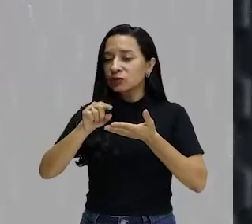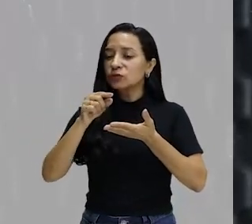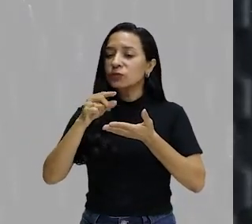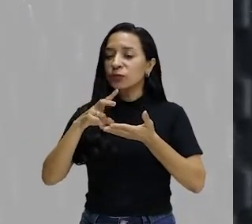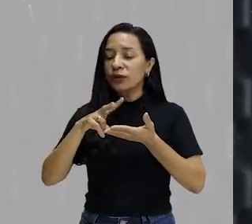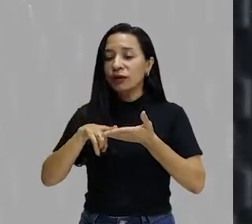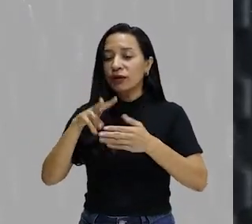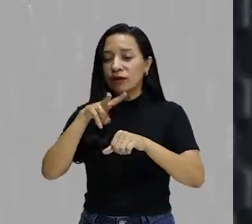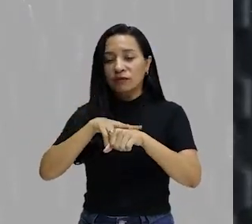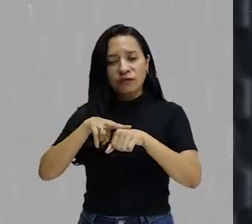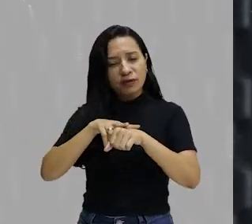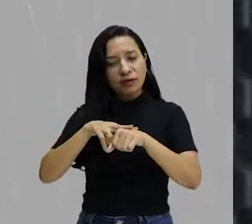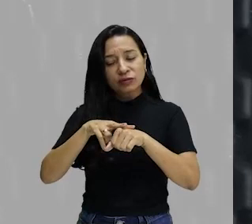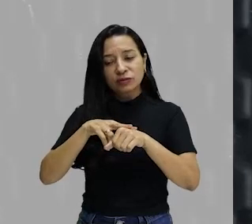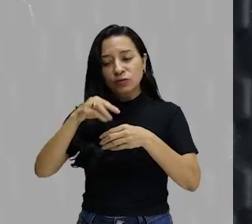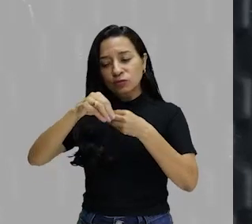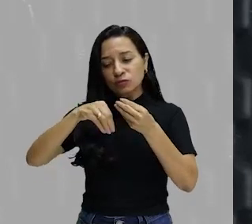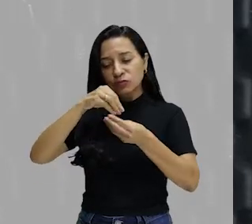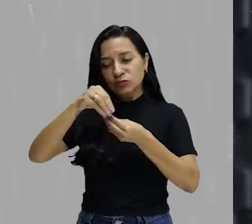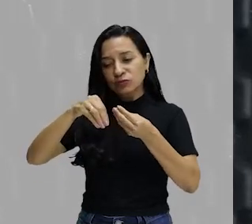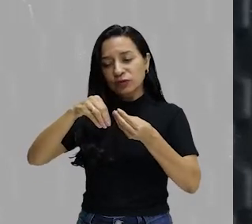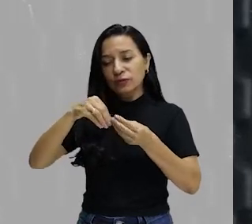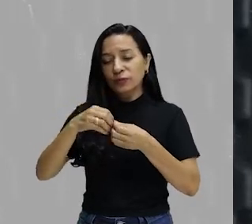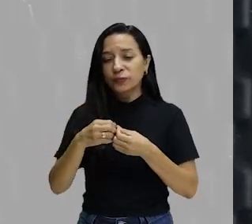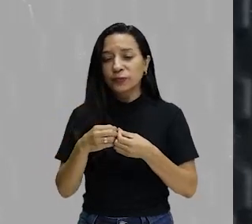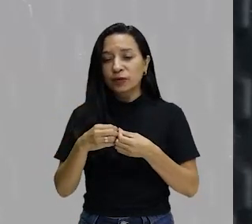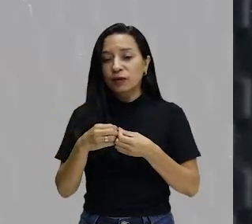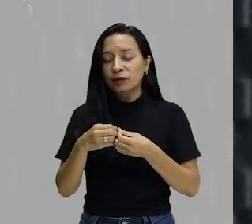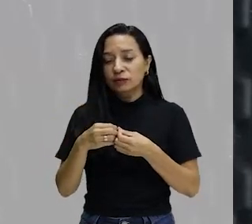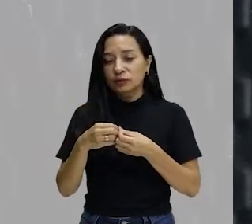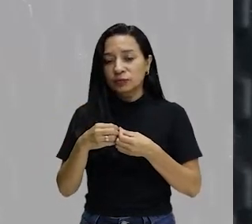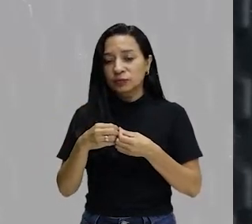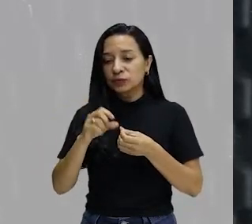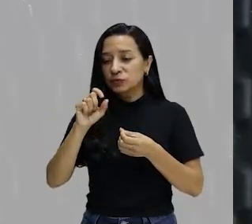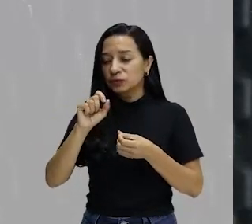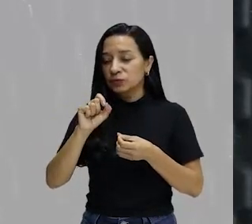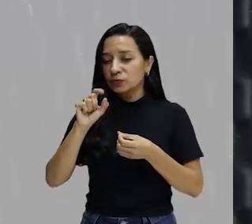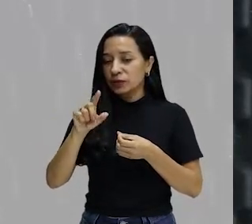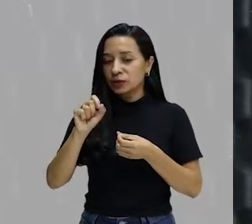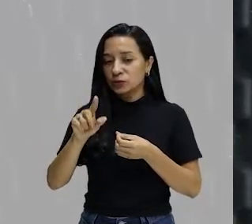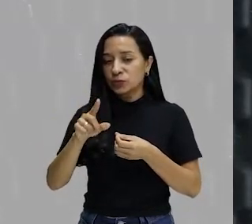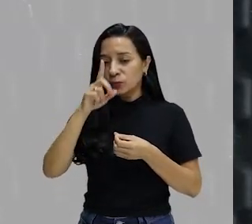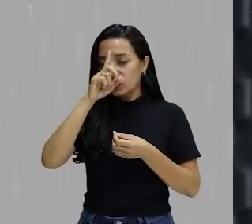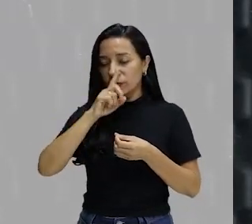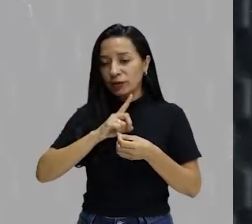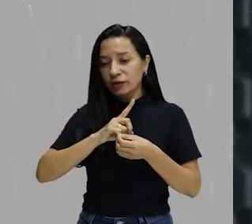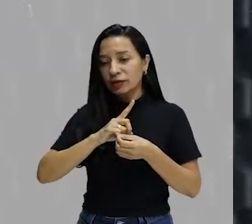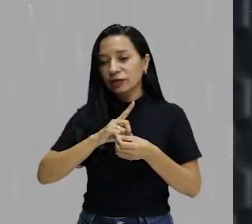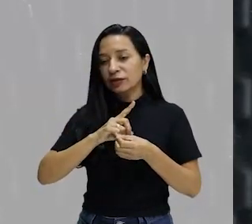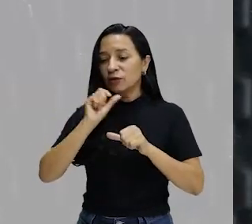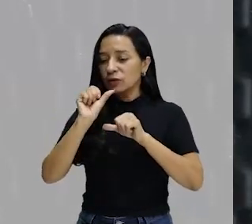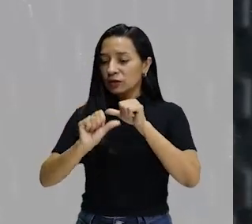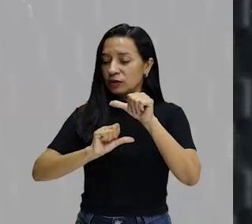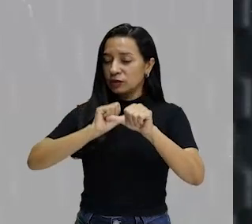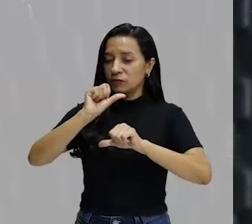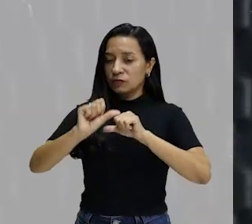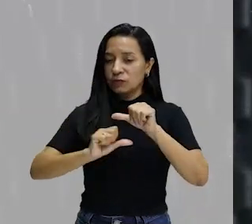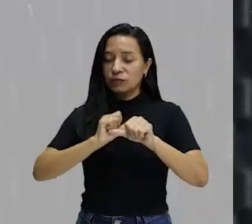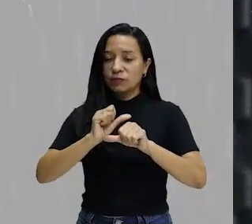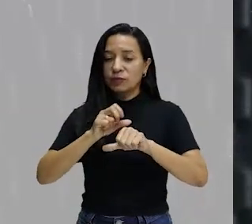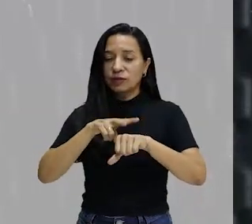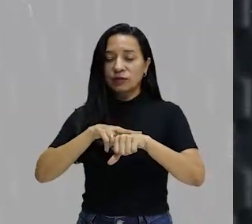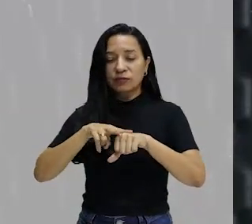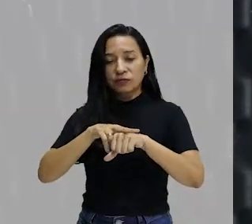realmente, o azul da melanina junto com o amarelo da psitacina gerou uma coloração